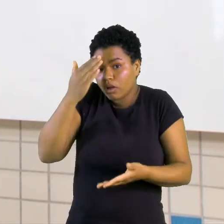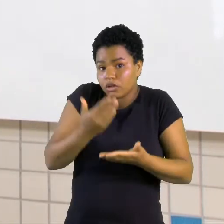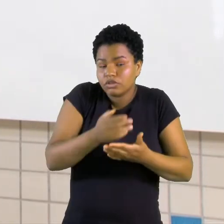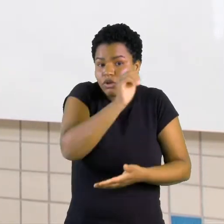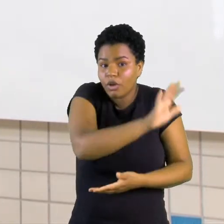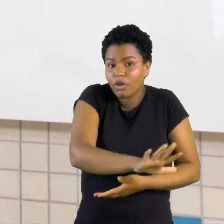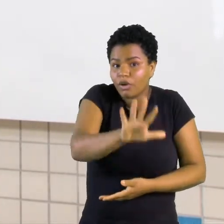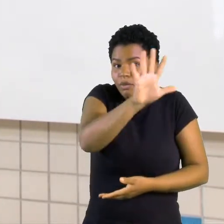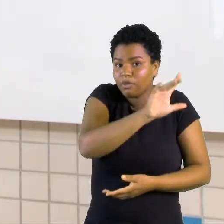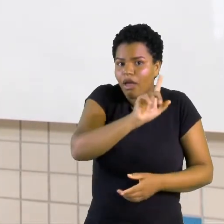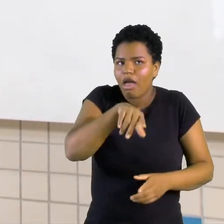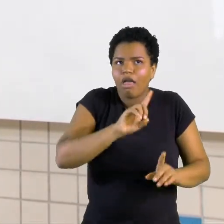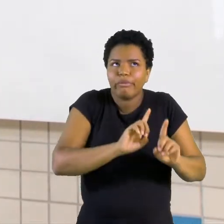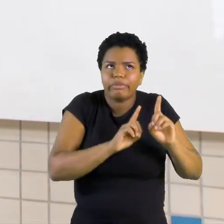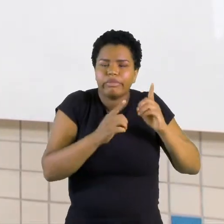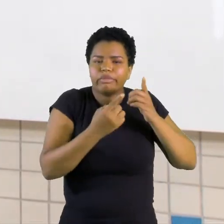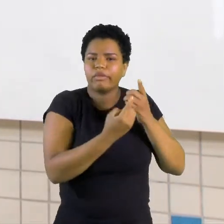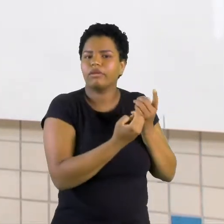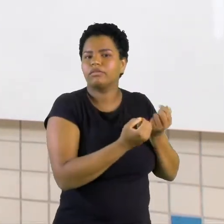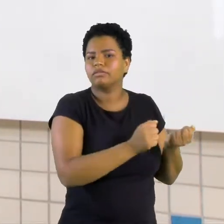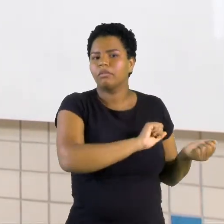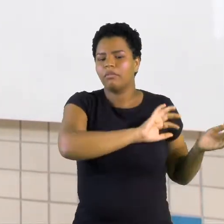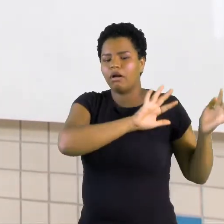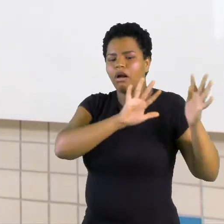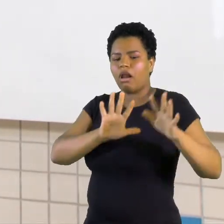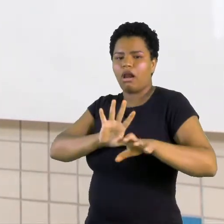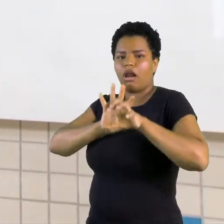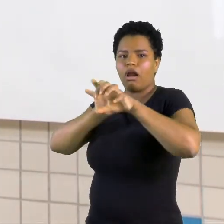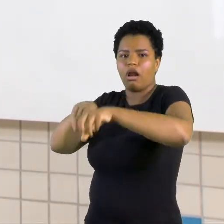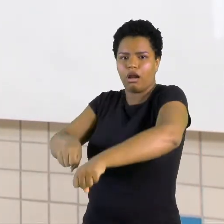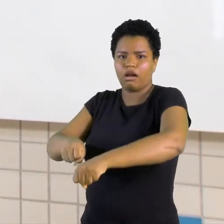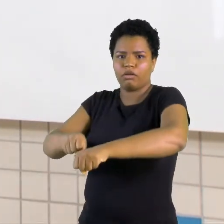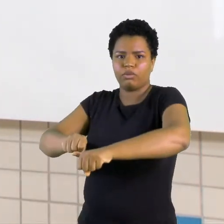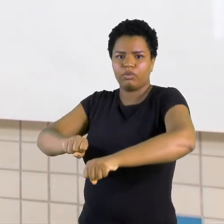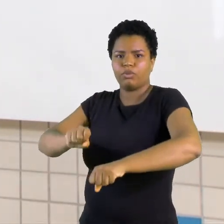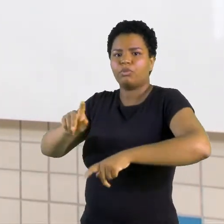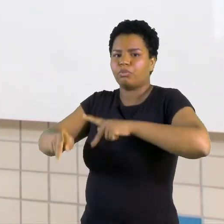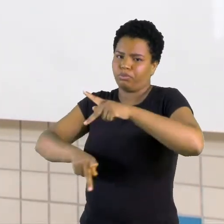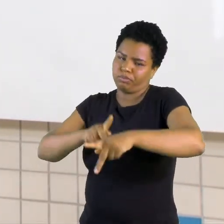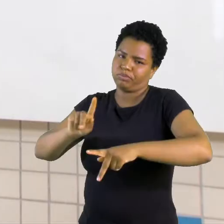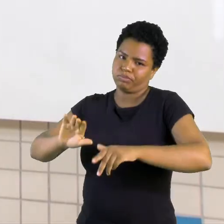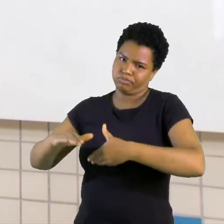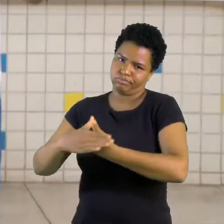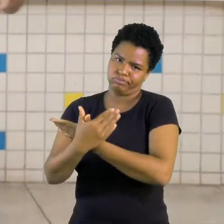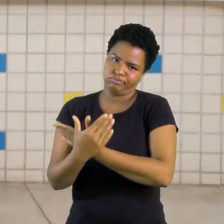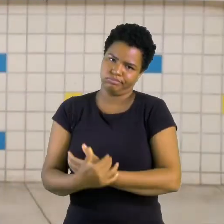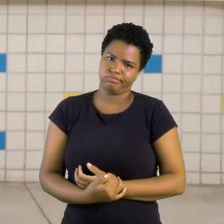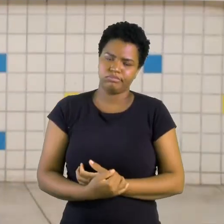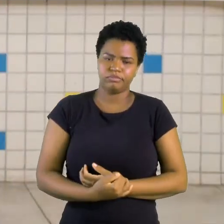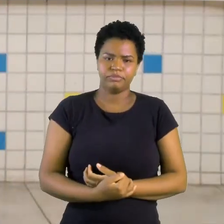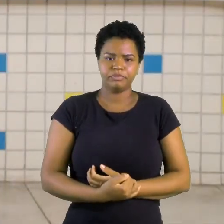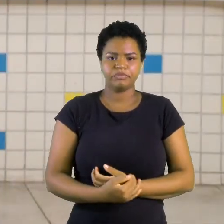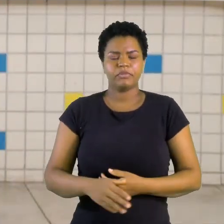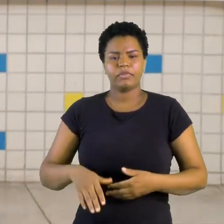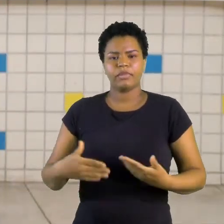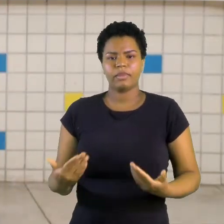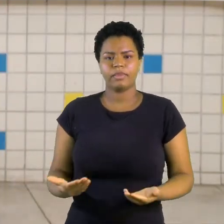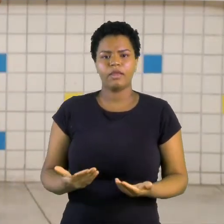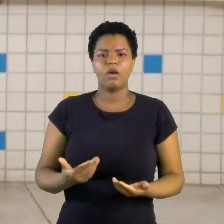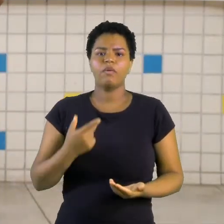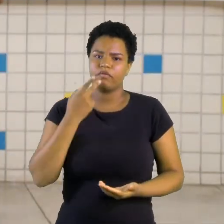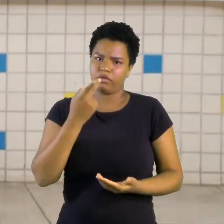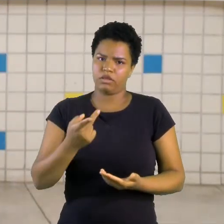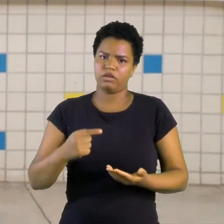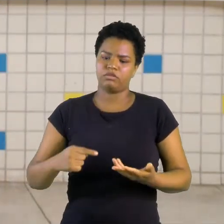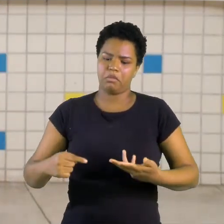europeus, eram deuses chegando para dominar a sociedade asteca. Diante disso, a esses fatores que eu